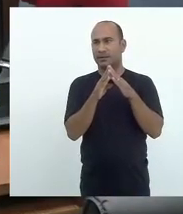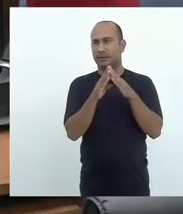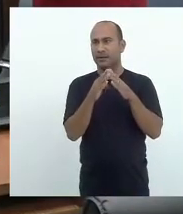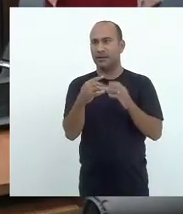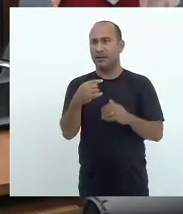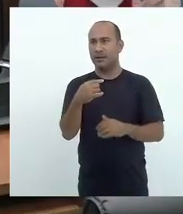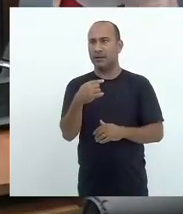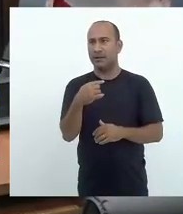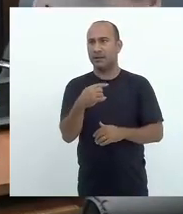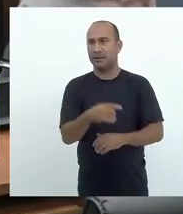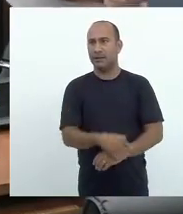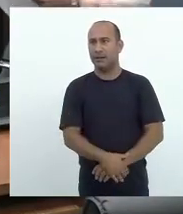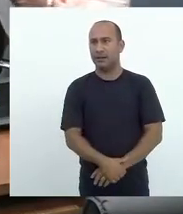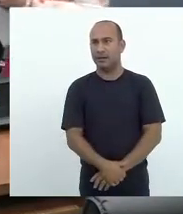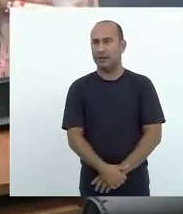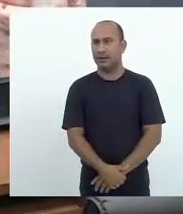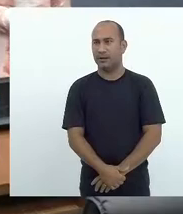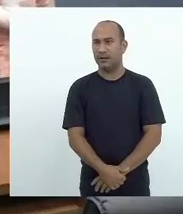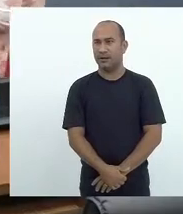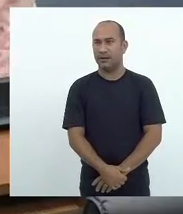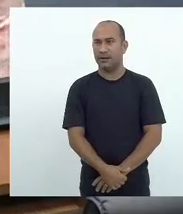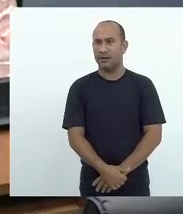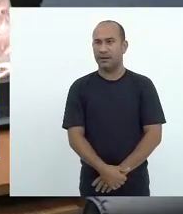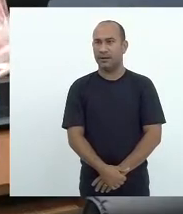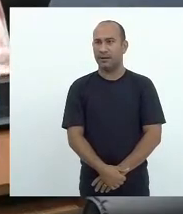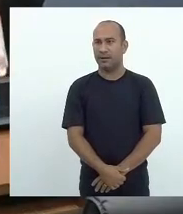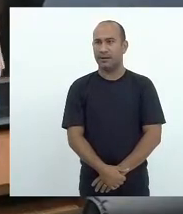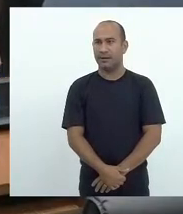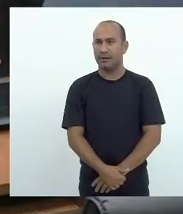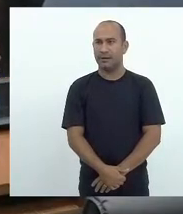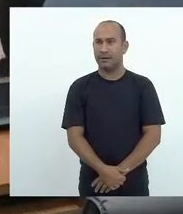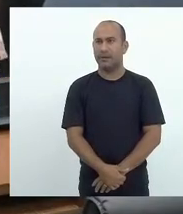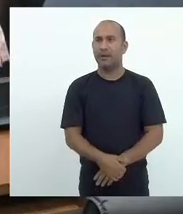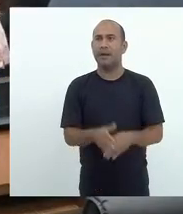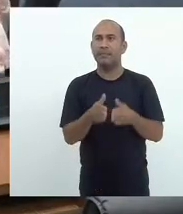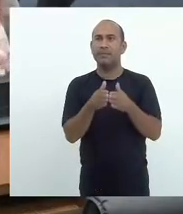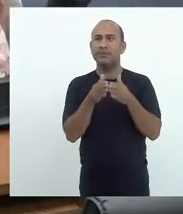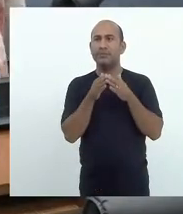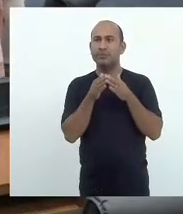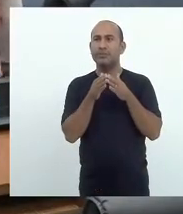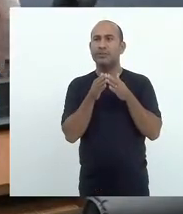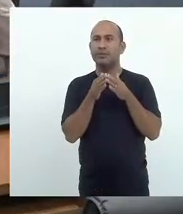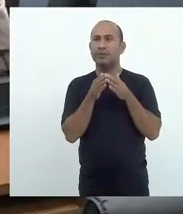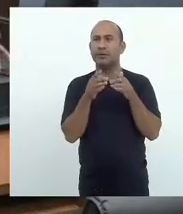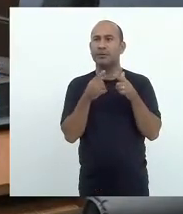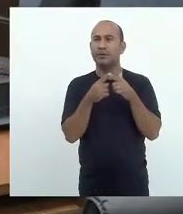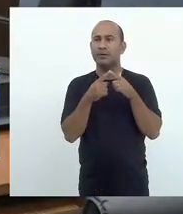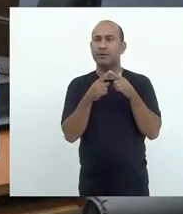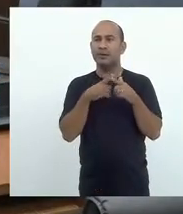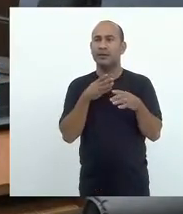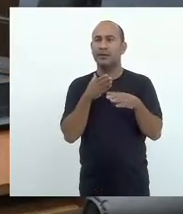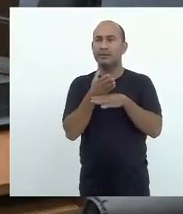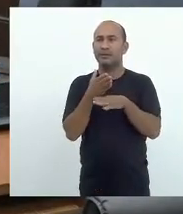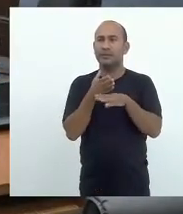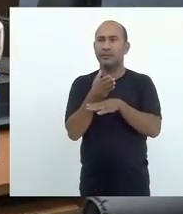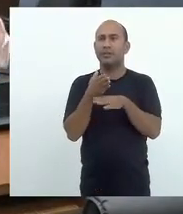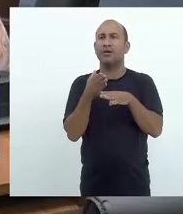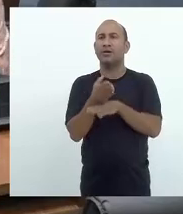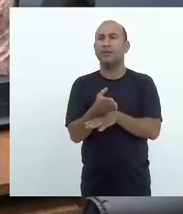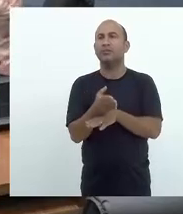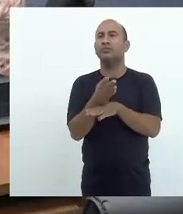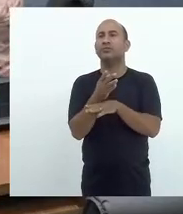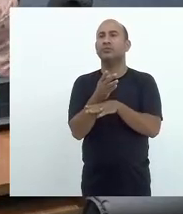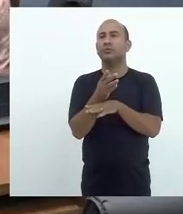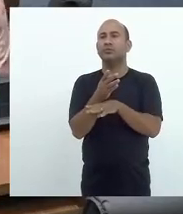Tem gente aí, presidente, falando junto. Pedi para o som nosso corrigir, que tem entrando som de fora do